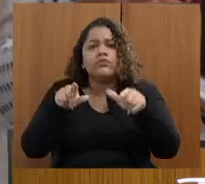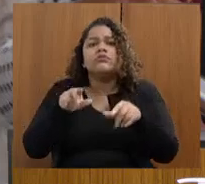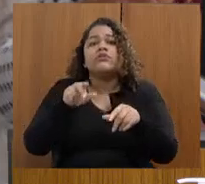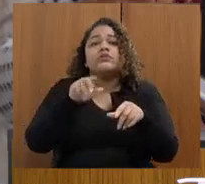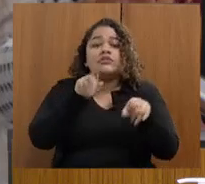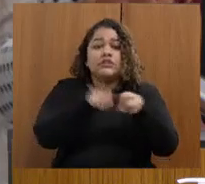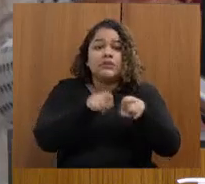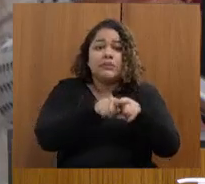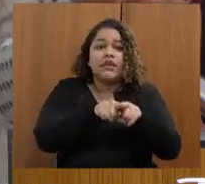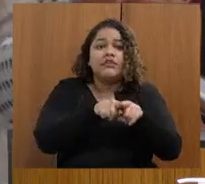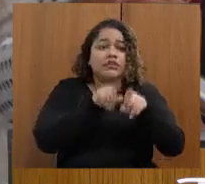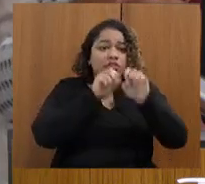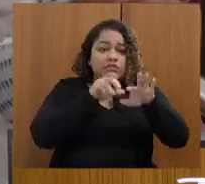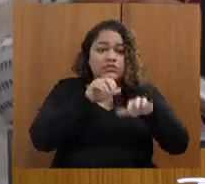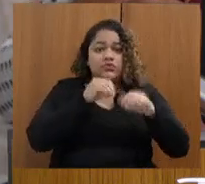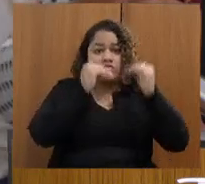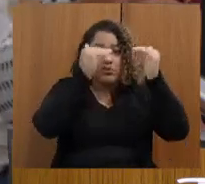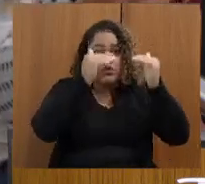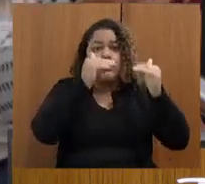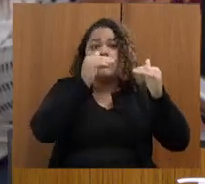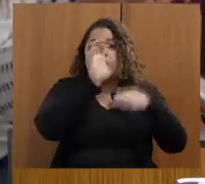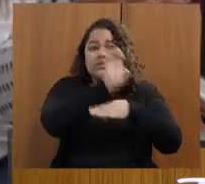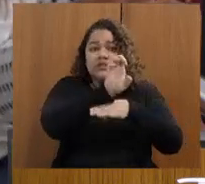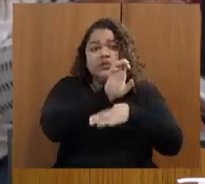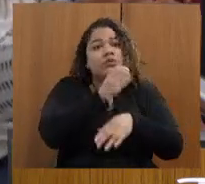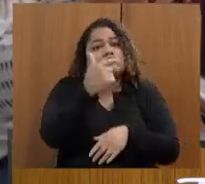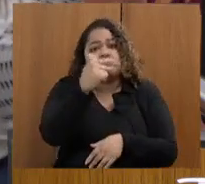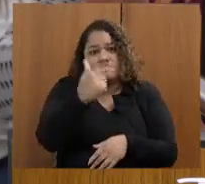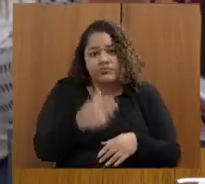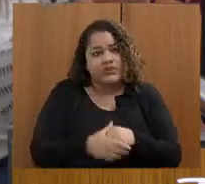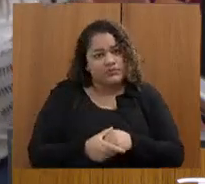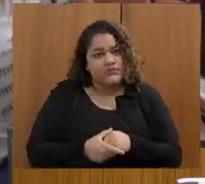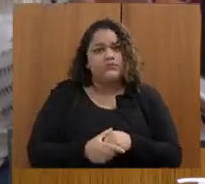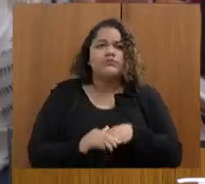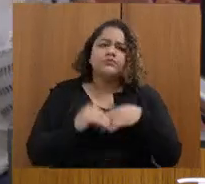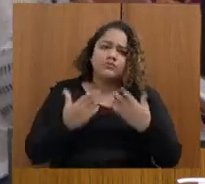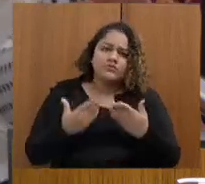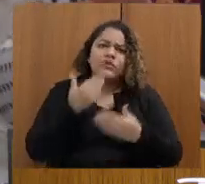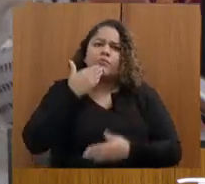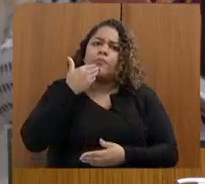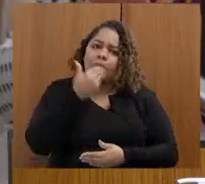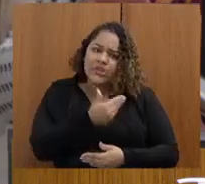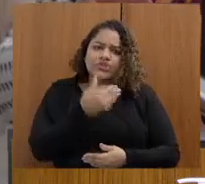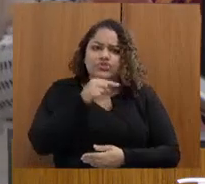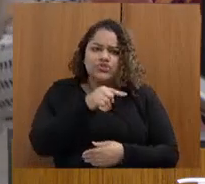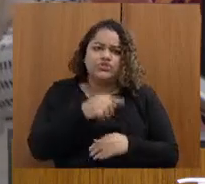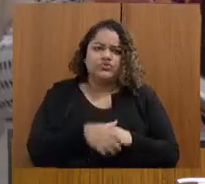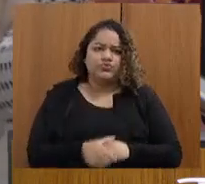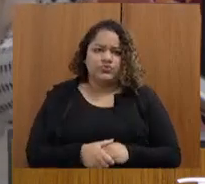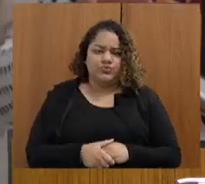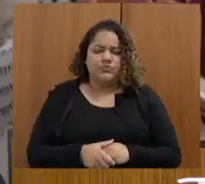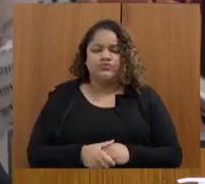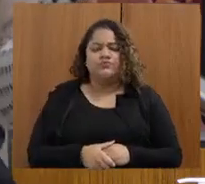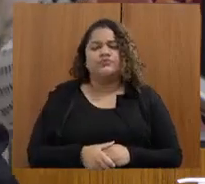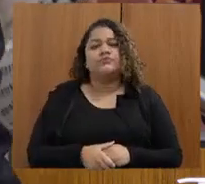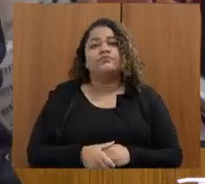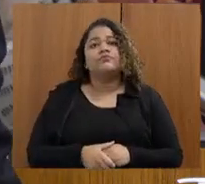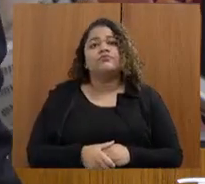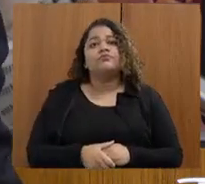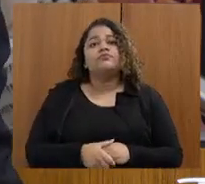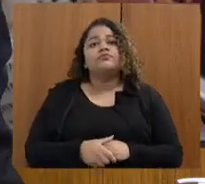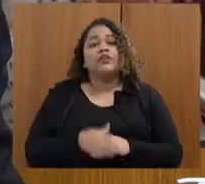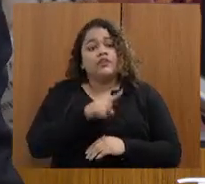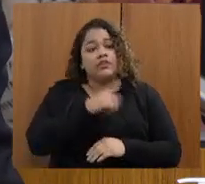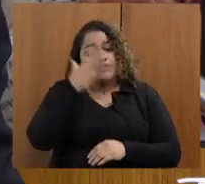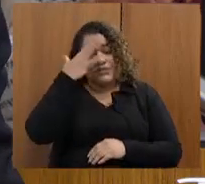então portanto como vários que me antecederam que fizeram esse pedido eu quero deixar registrado esse nosso pedido aqui que eu tenho certeza